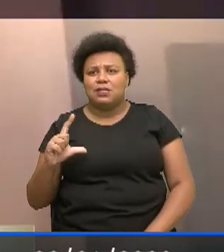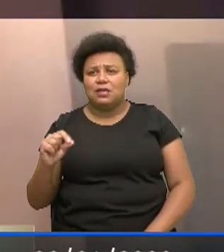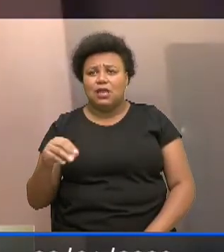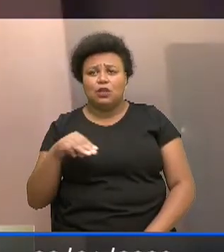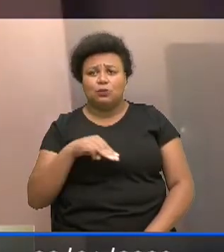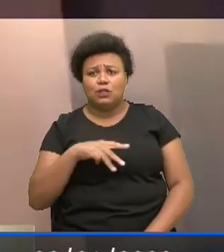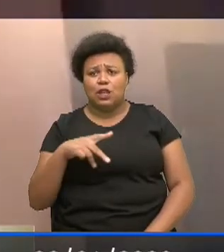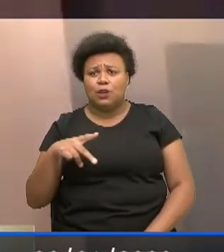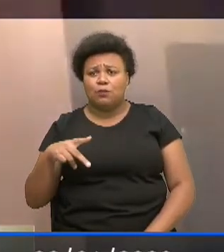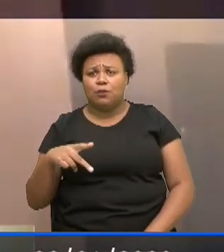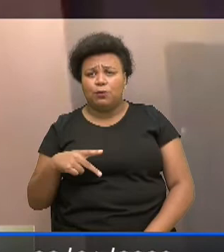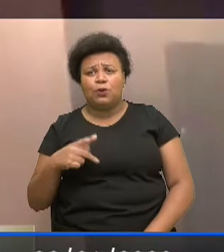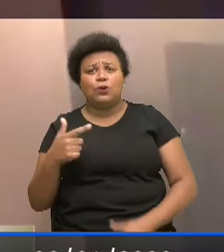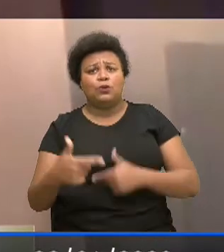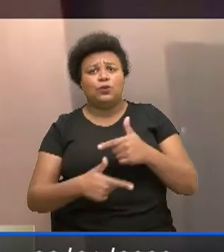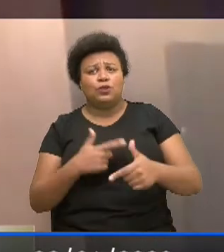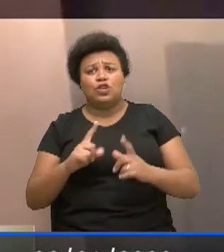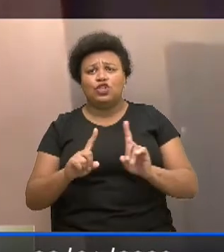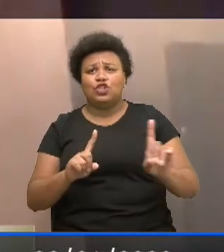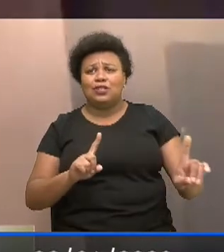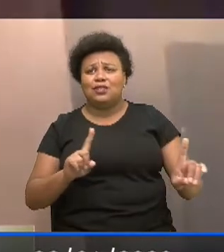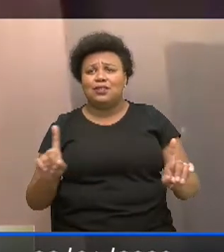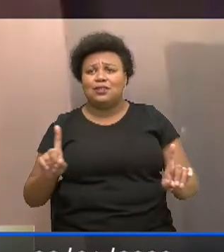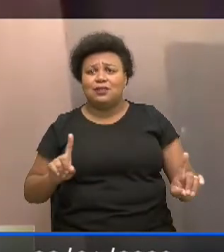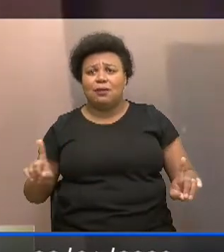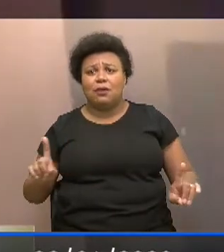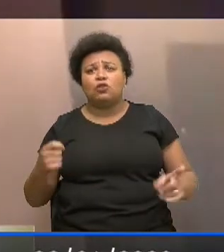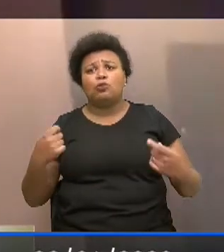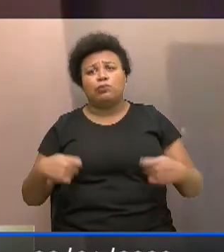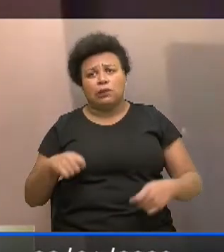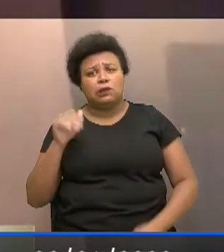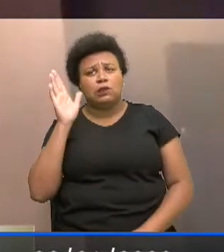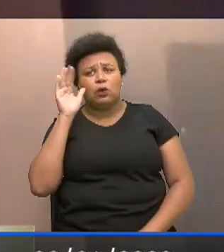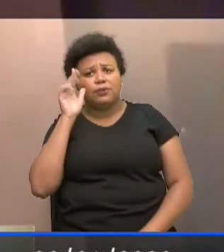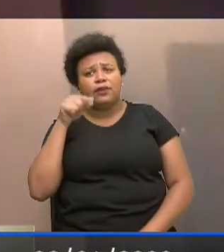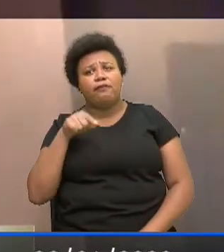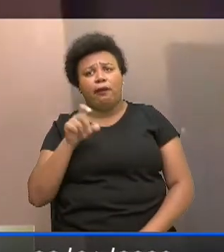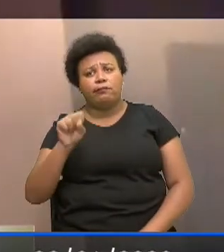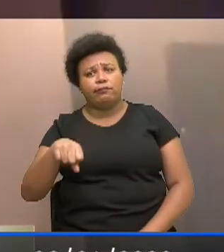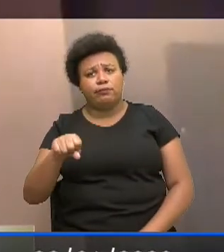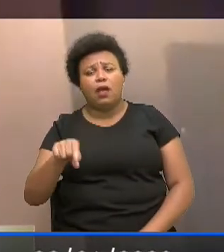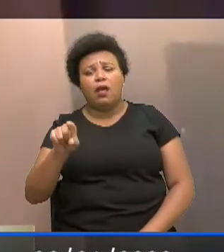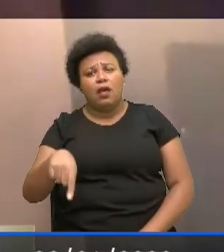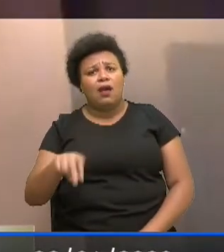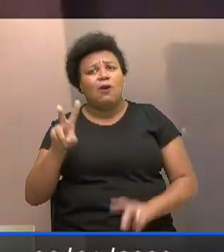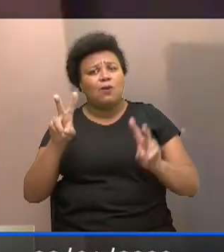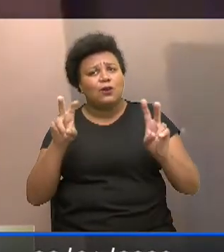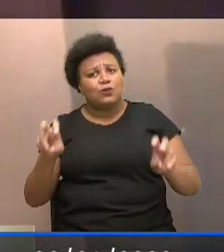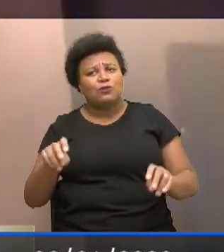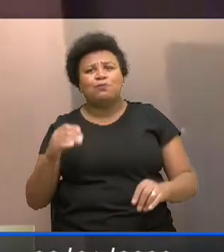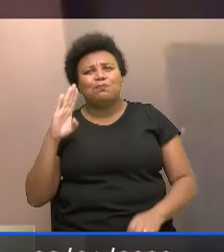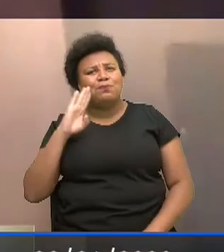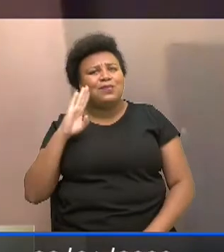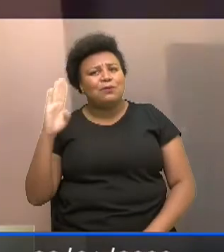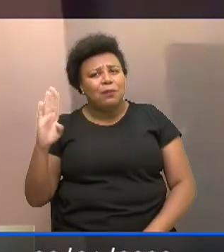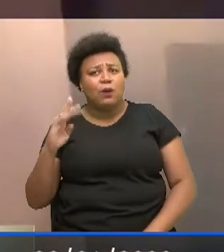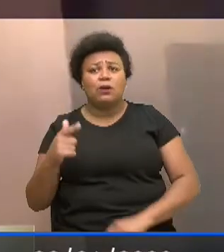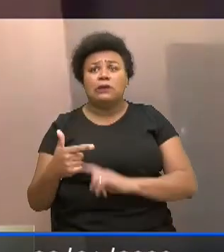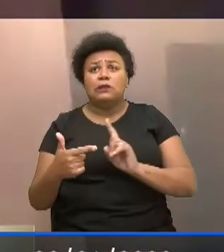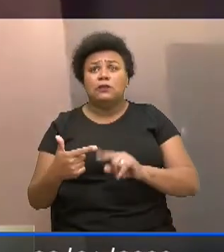colocou, distanciamento interno, devem ser muito observadas. Né? Essa é uma questão vital. Segundo lugar,